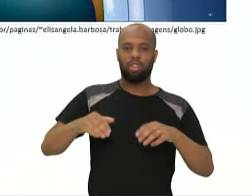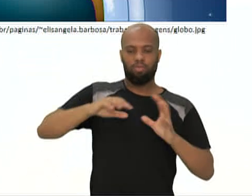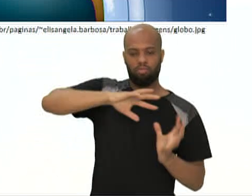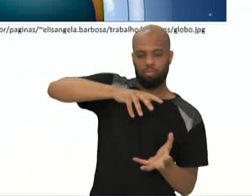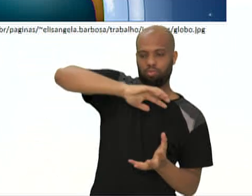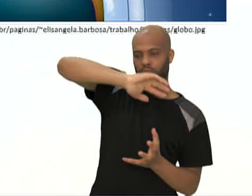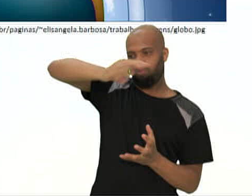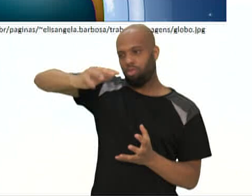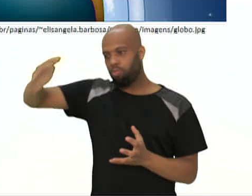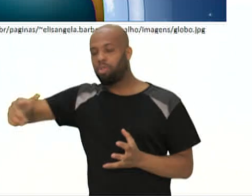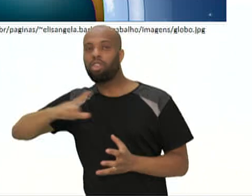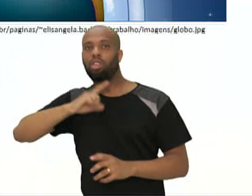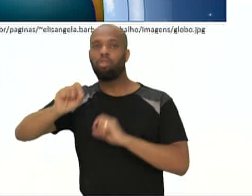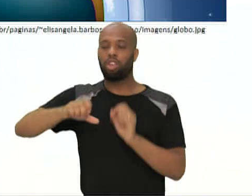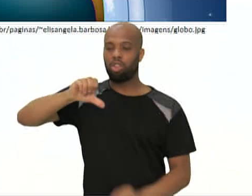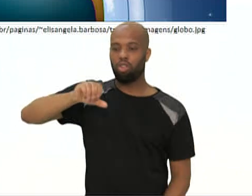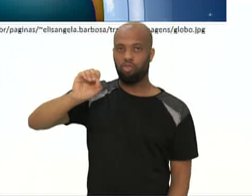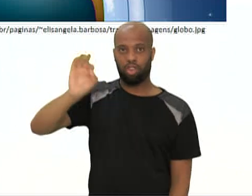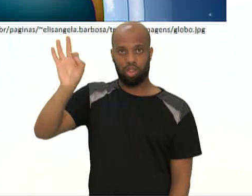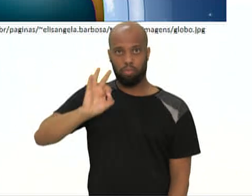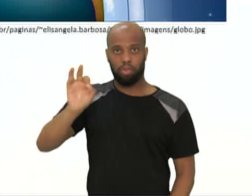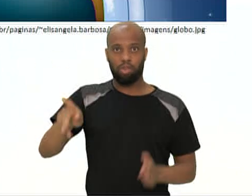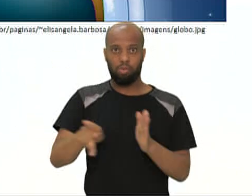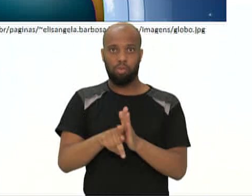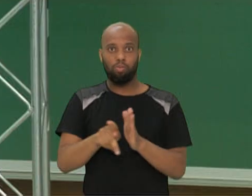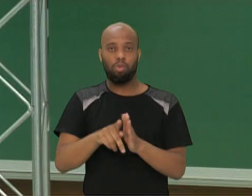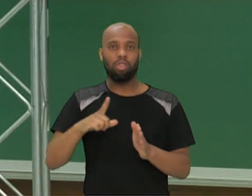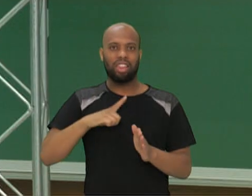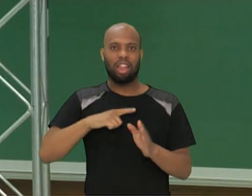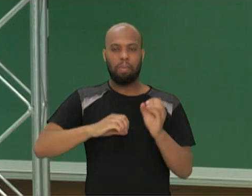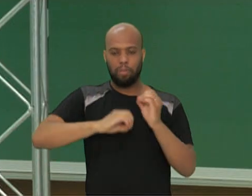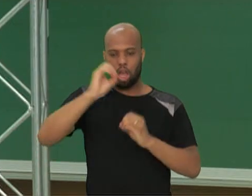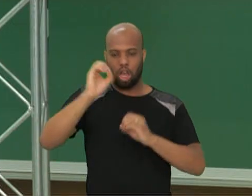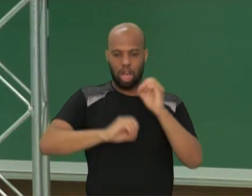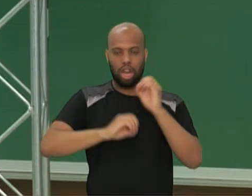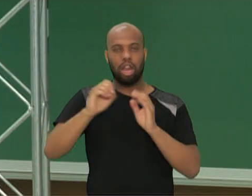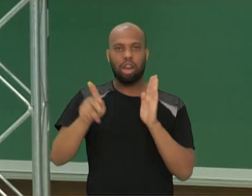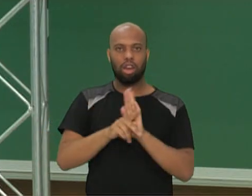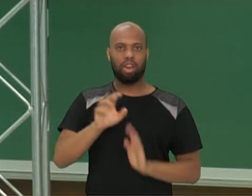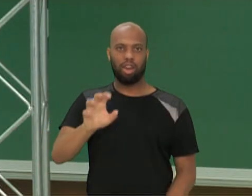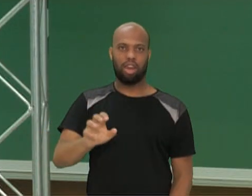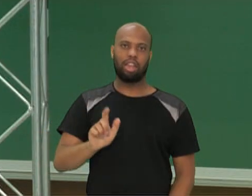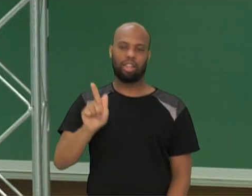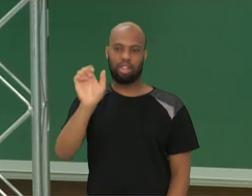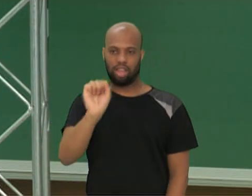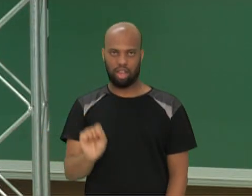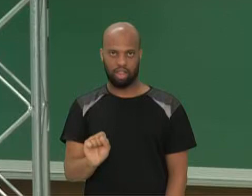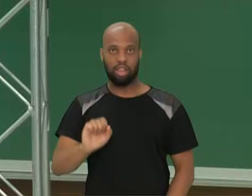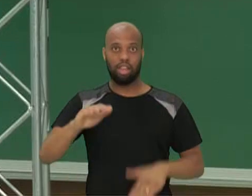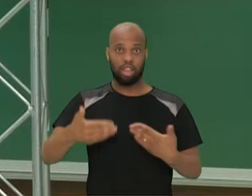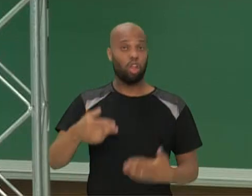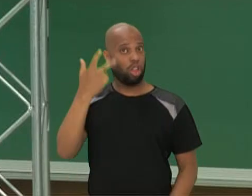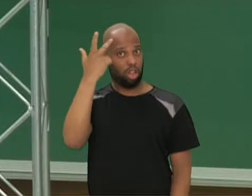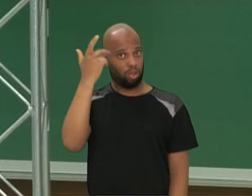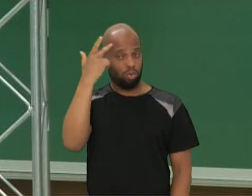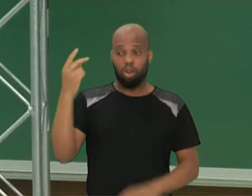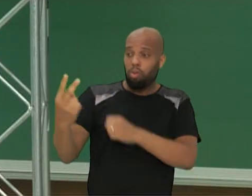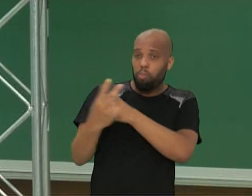ozônio concentra 90% das moléculas desse gás. Então a camada de ozônio ela é uma barreira natural